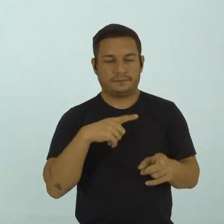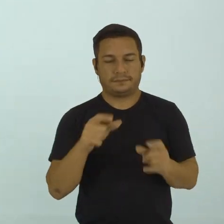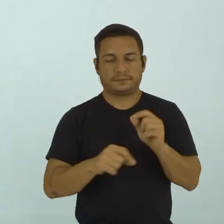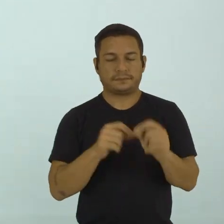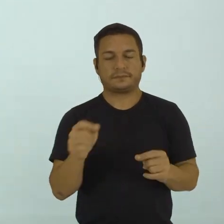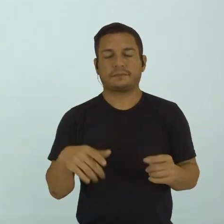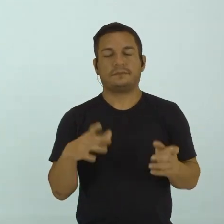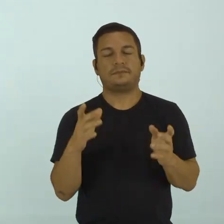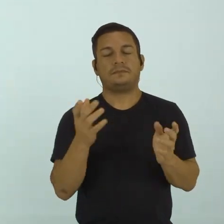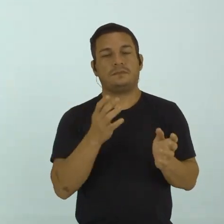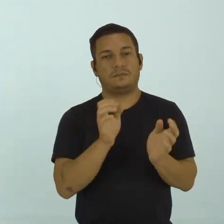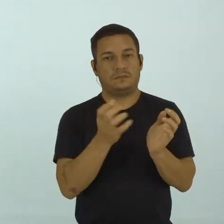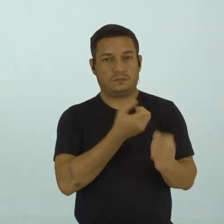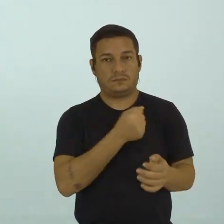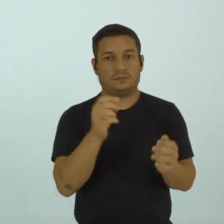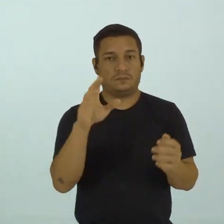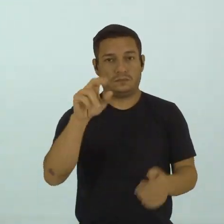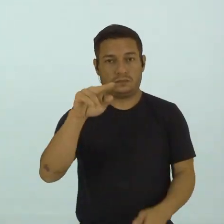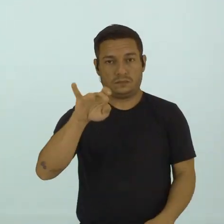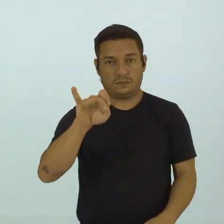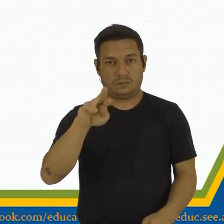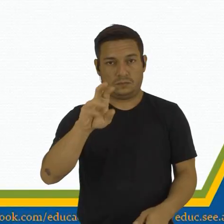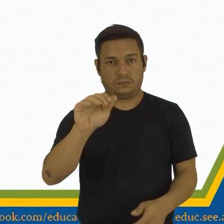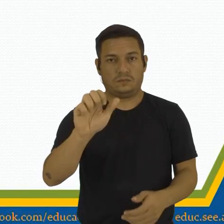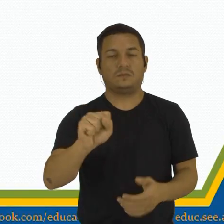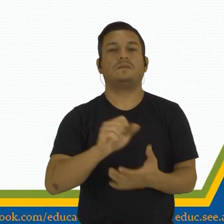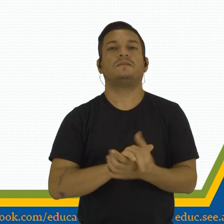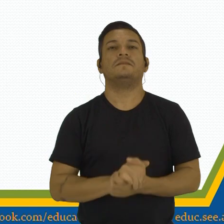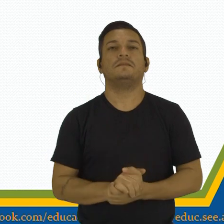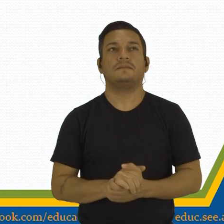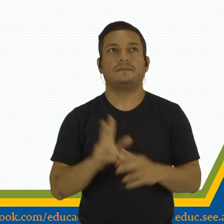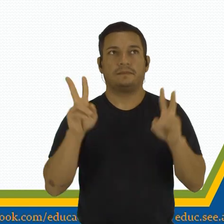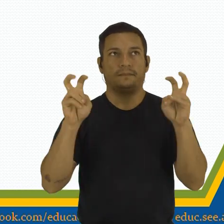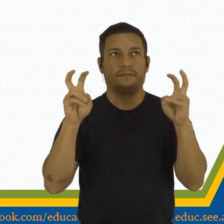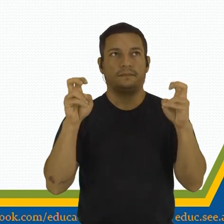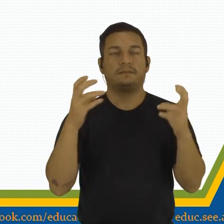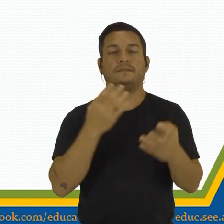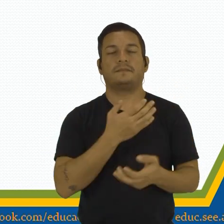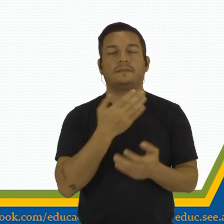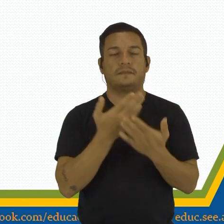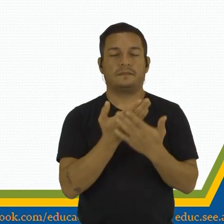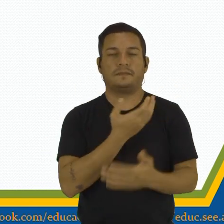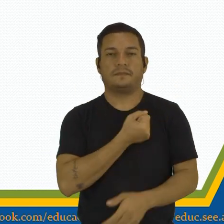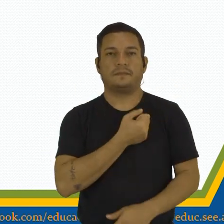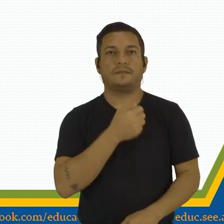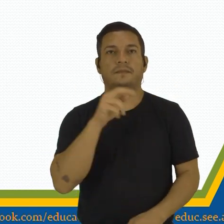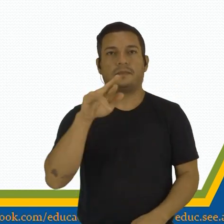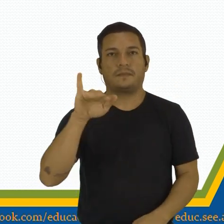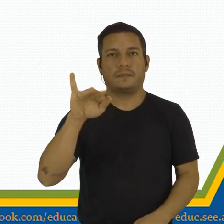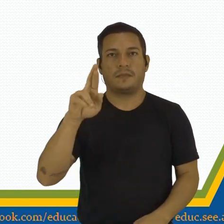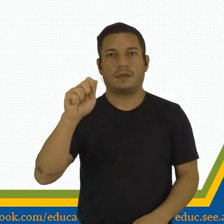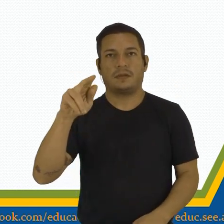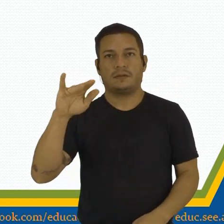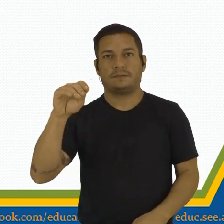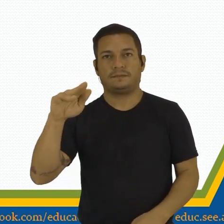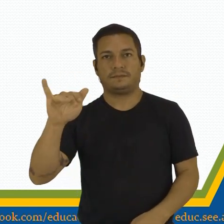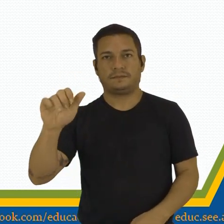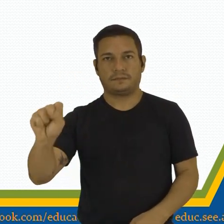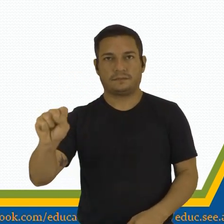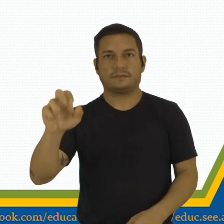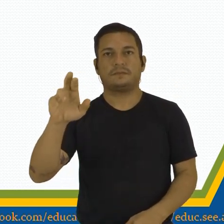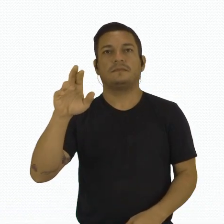esses conjuntos. Então, mãos à obra. Tema da aula, números irracionais e reais, professor Luan Felipe